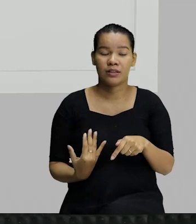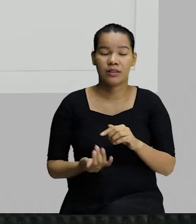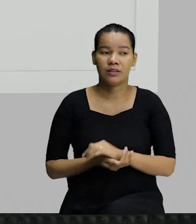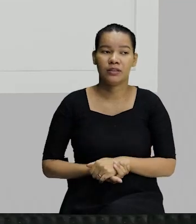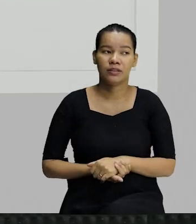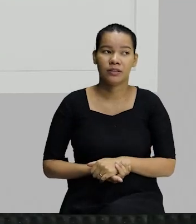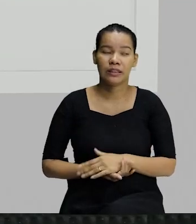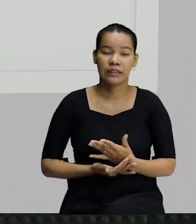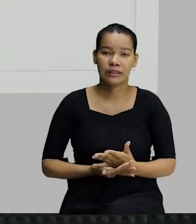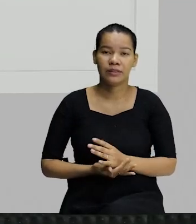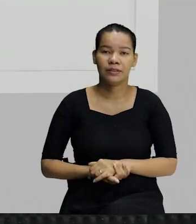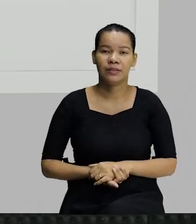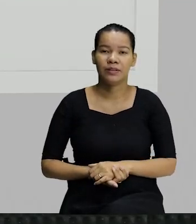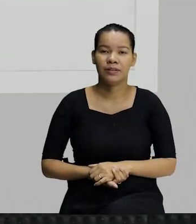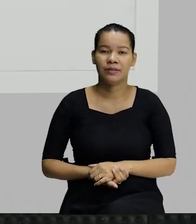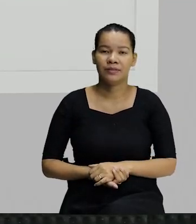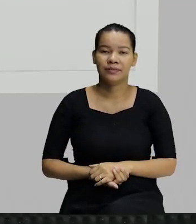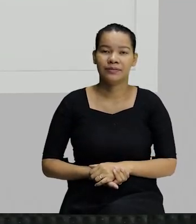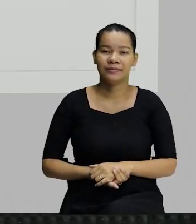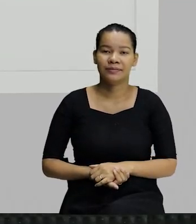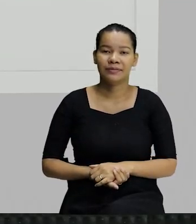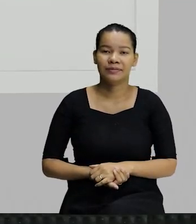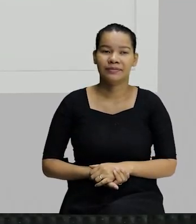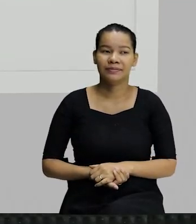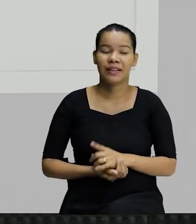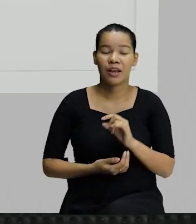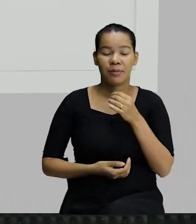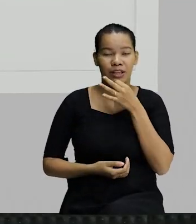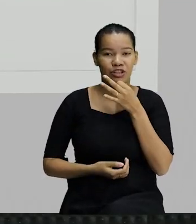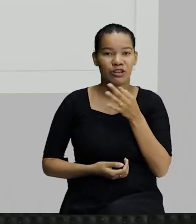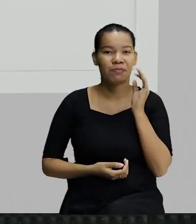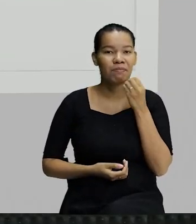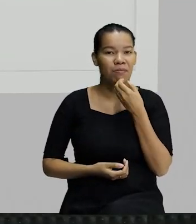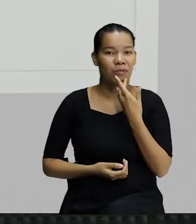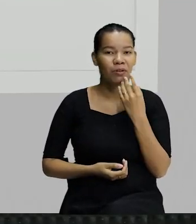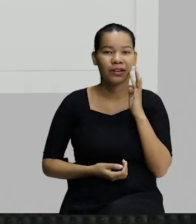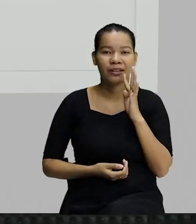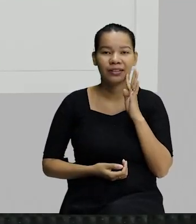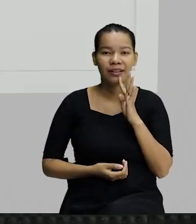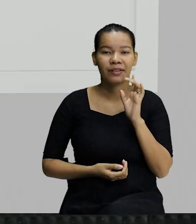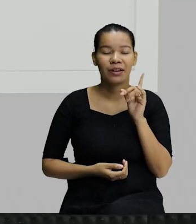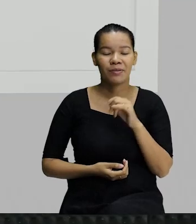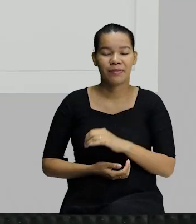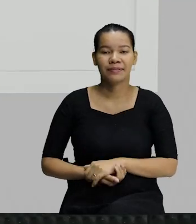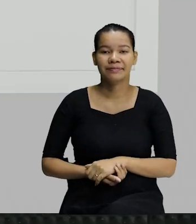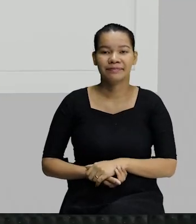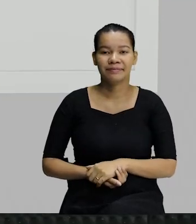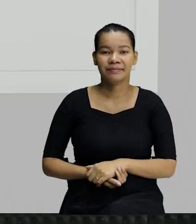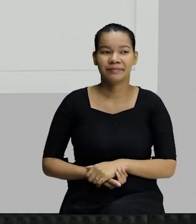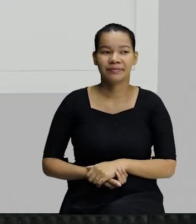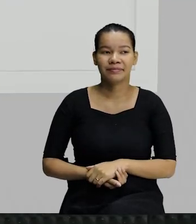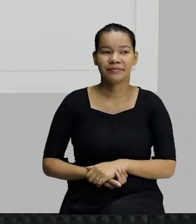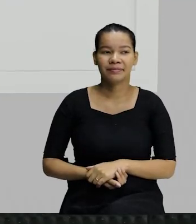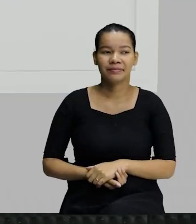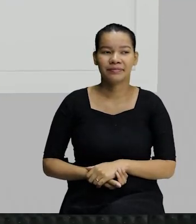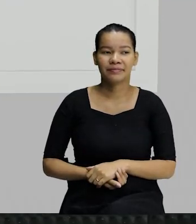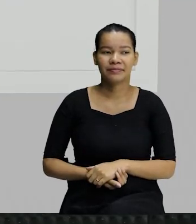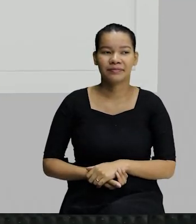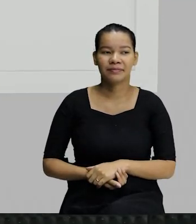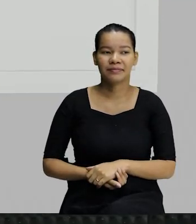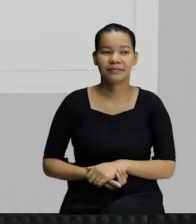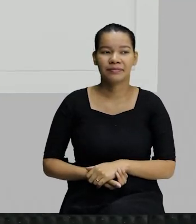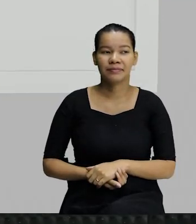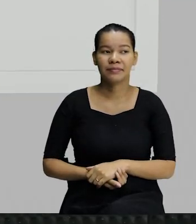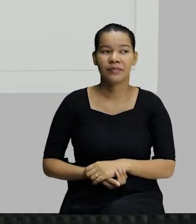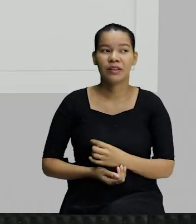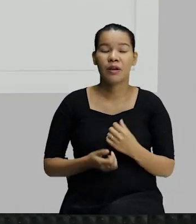tá? Então, beba nesta fonte, é uma dica legal, uma dica bacana, tá? É uma coincidência, mas que pode servir para a gente